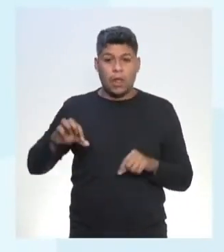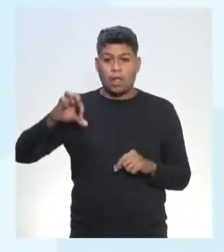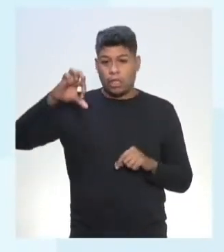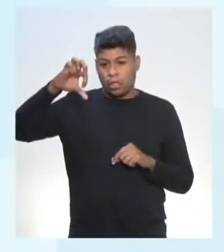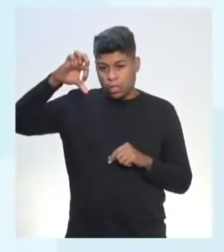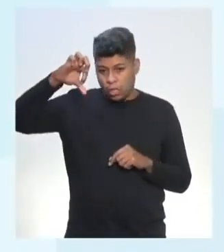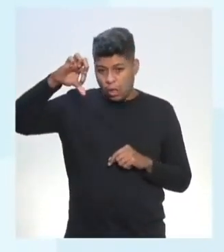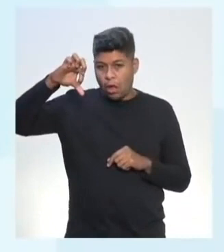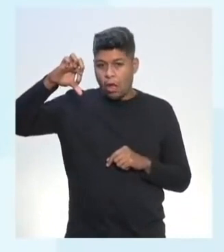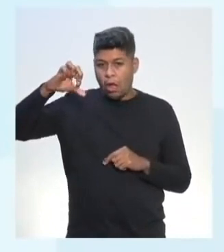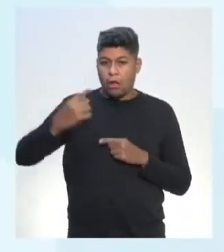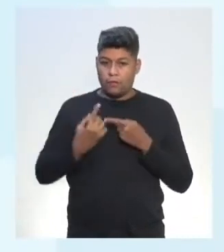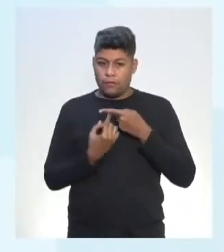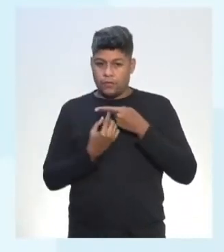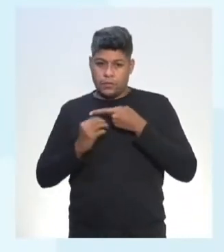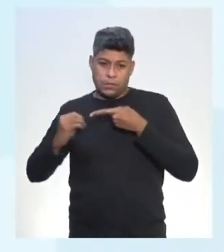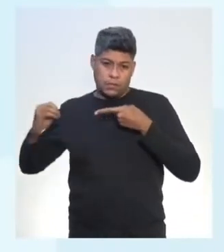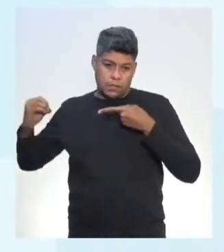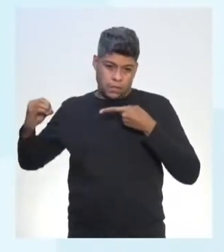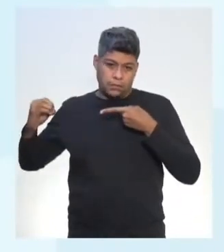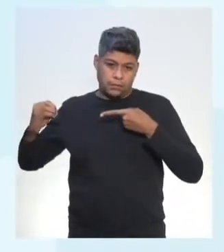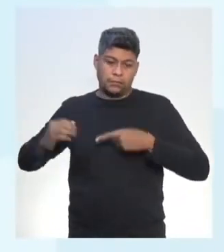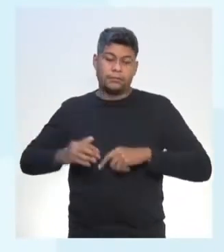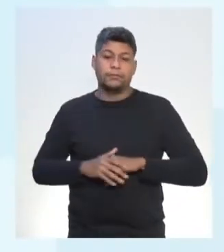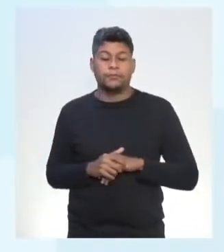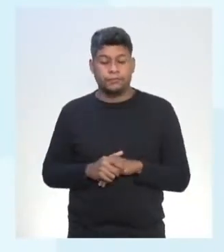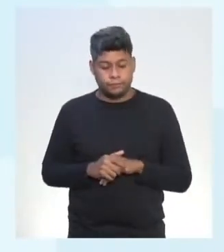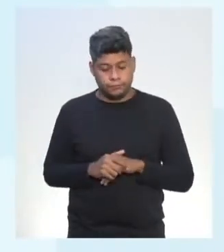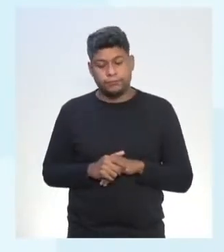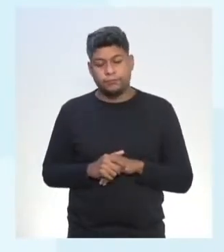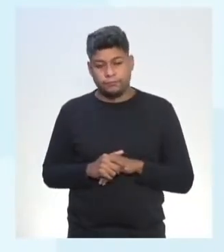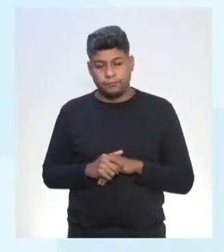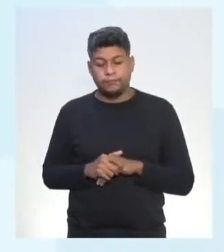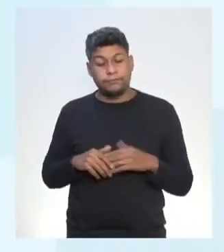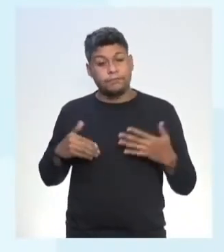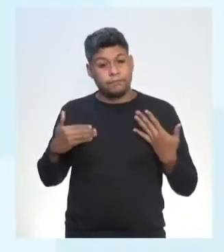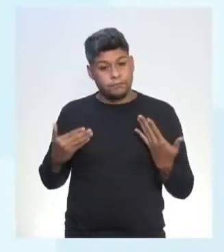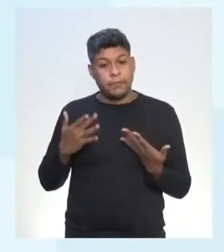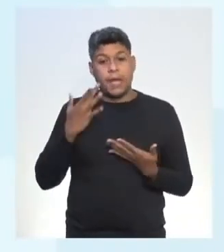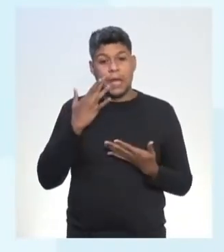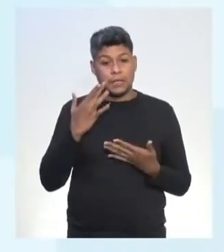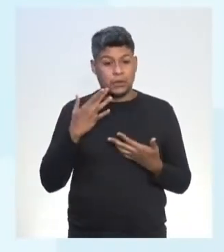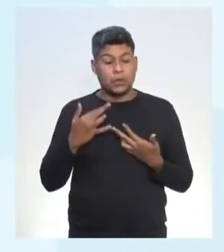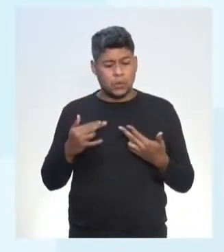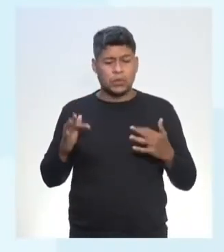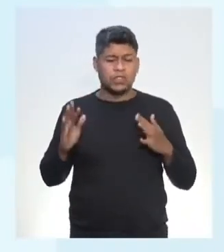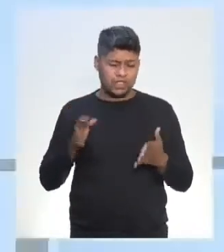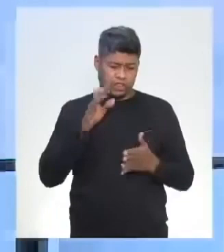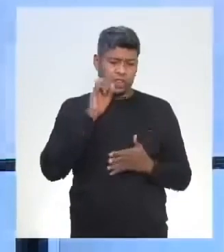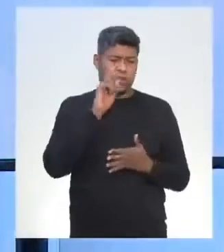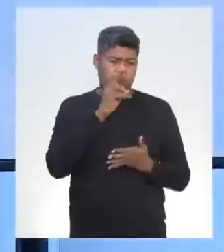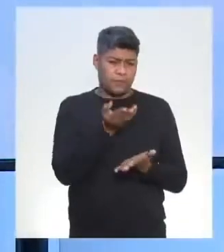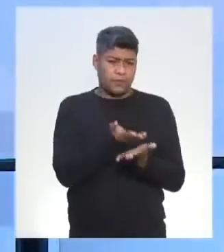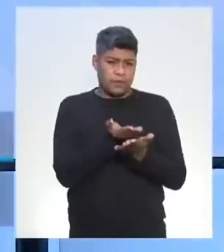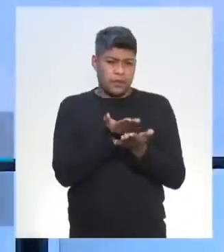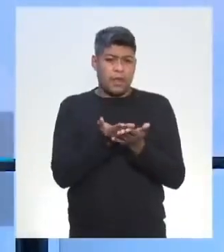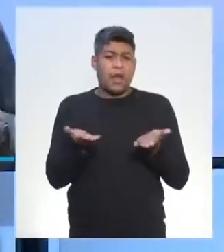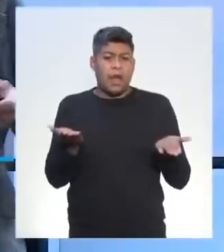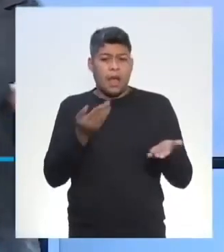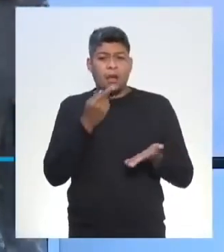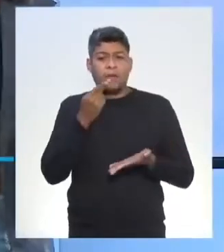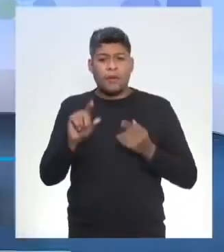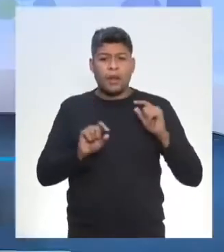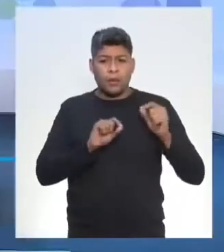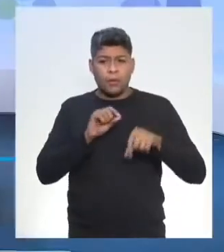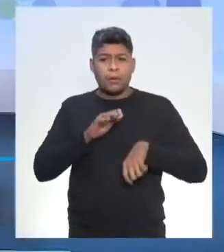9 centavos, centavos ou centésimos, não é isso? Bom, eu acho que essas coisas vocês já viram. A aula de hoje a gente vai falar